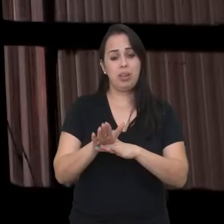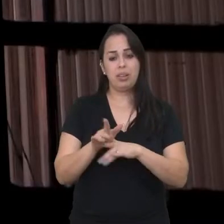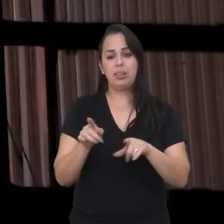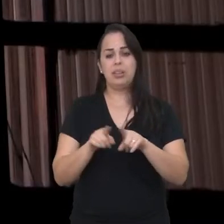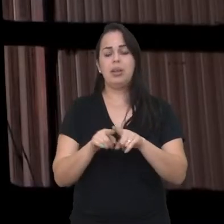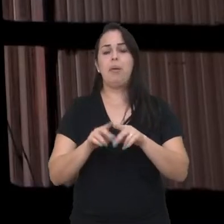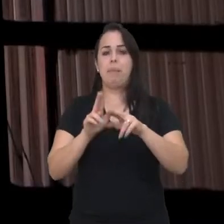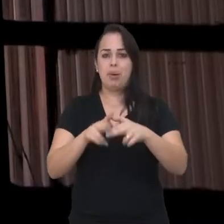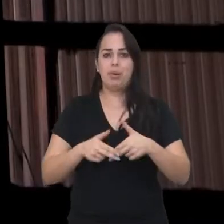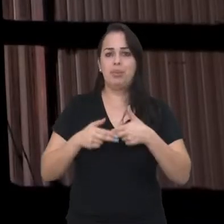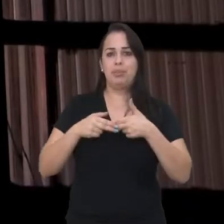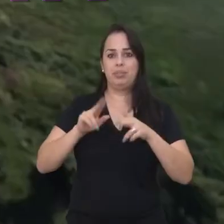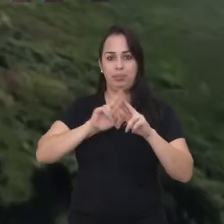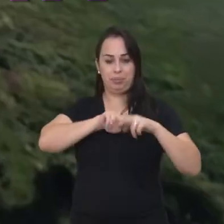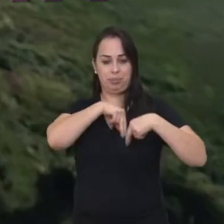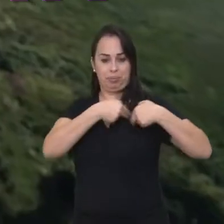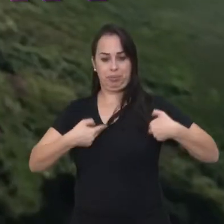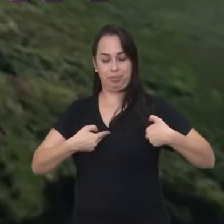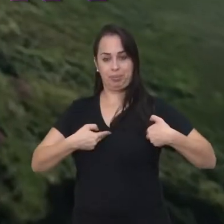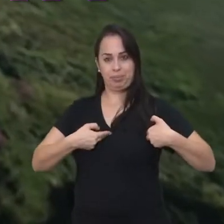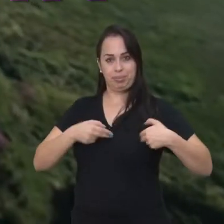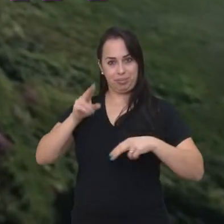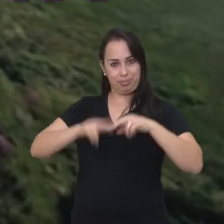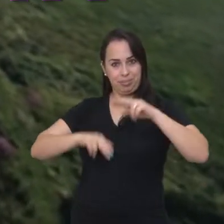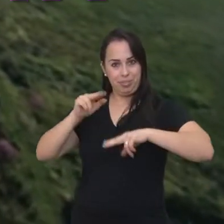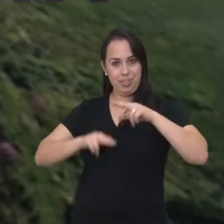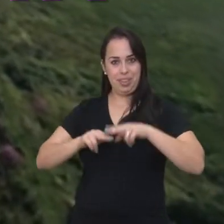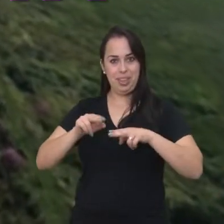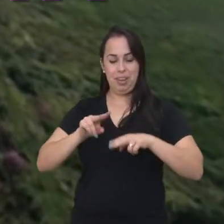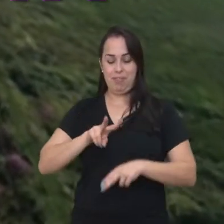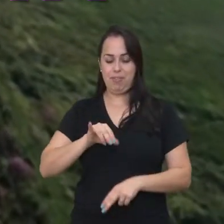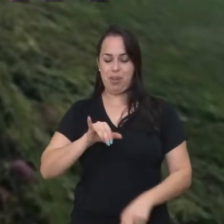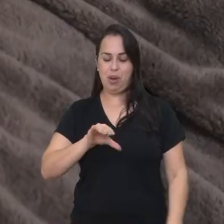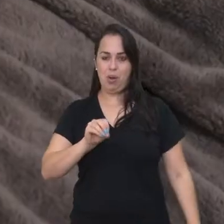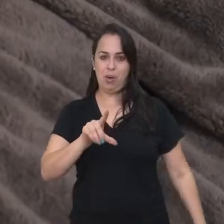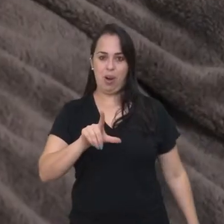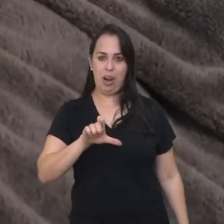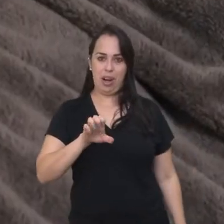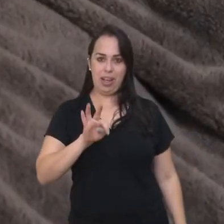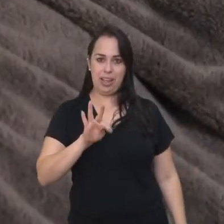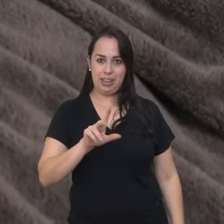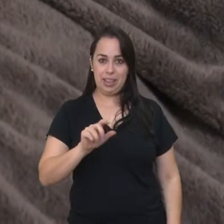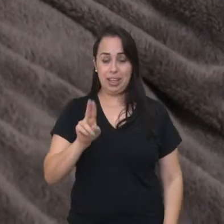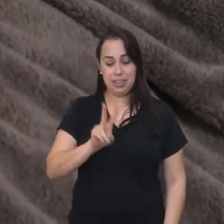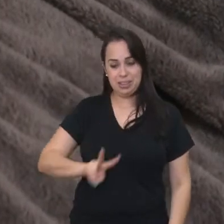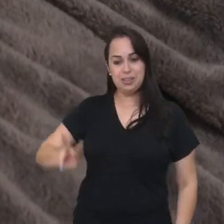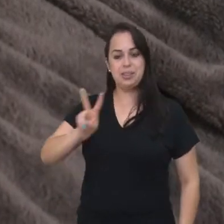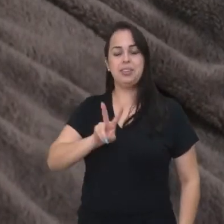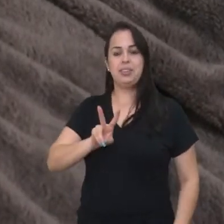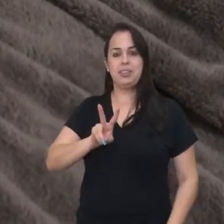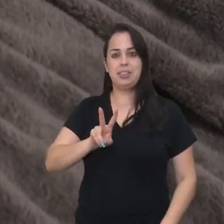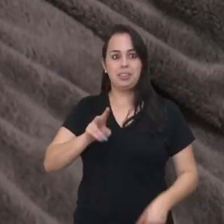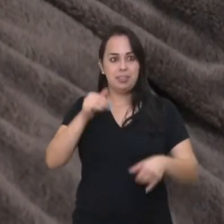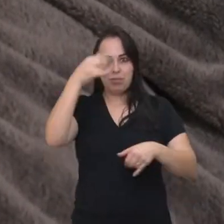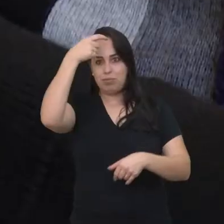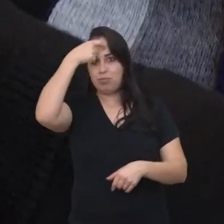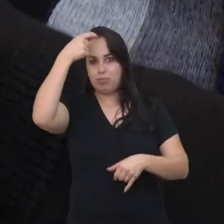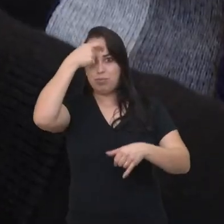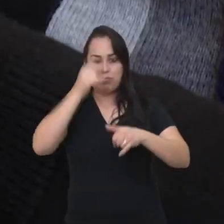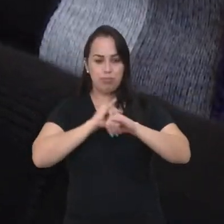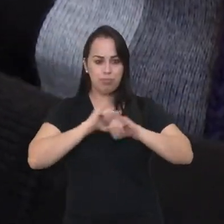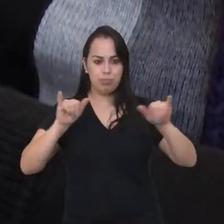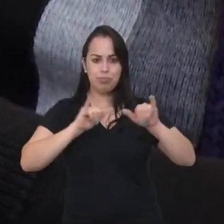evitar a violação de direitos. Por isso foi criada a campanha Junho Violeta. A ação reforça a mensagem do Dia Mundial